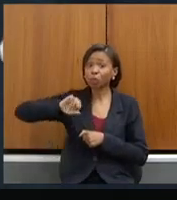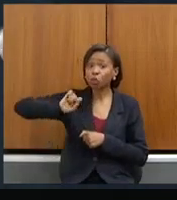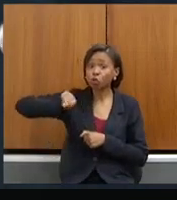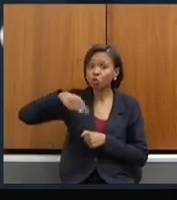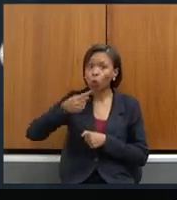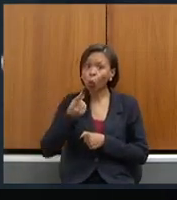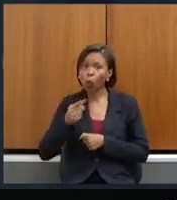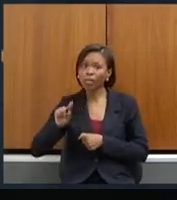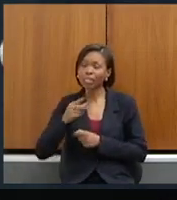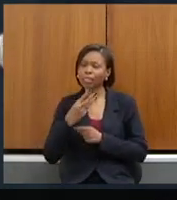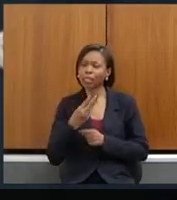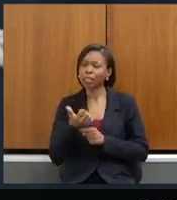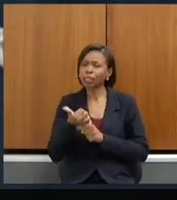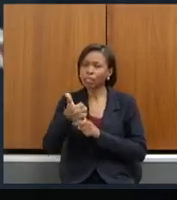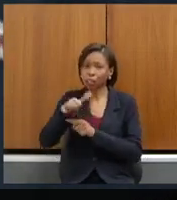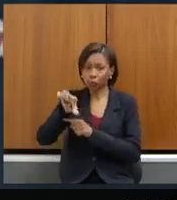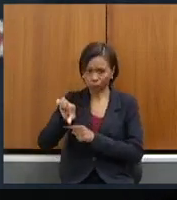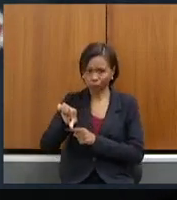3319800